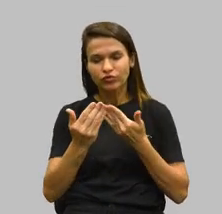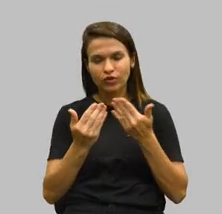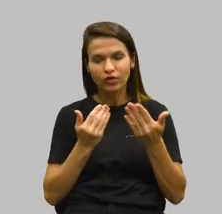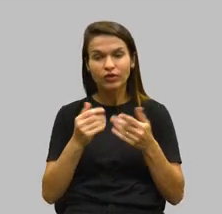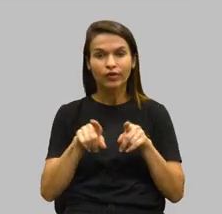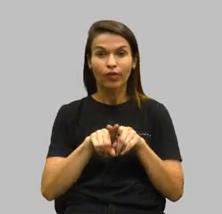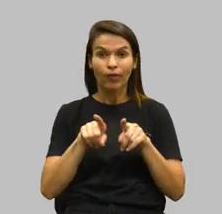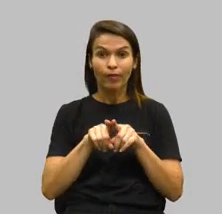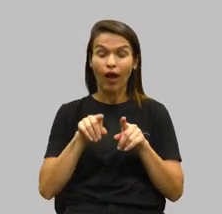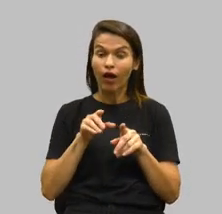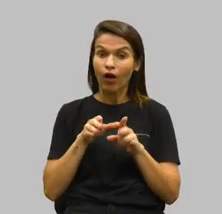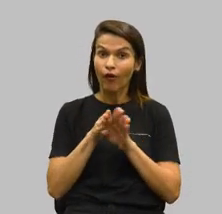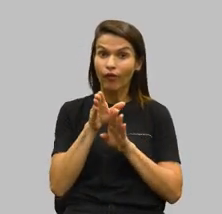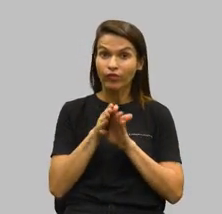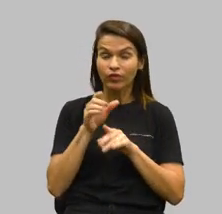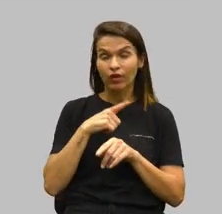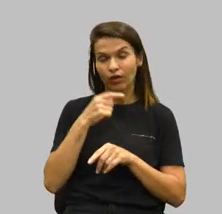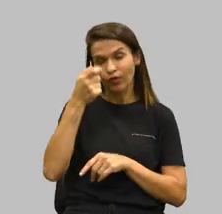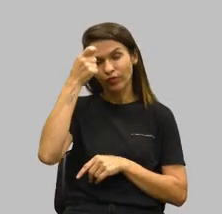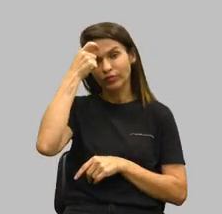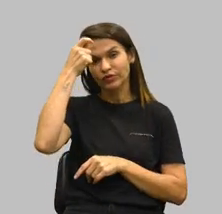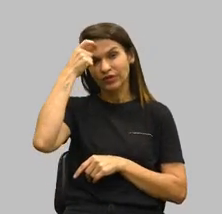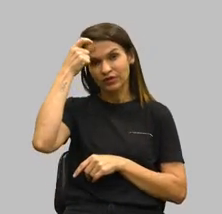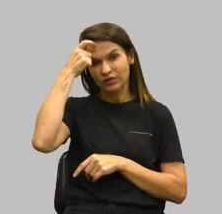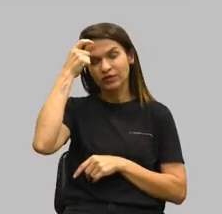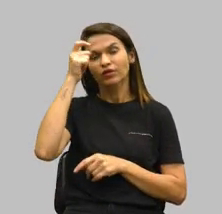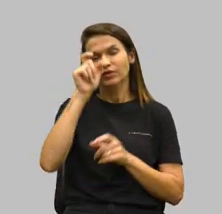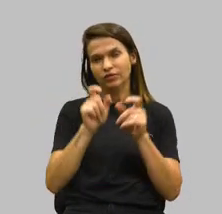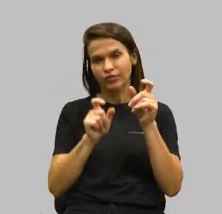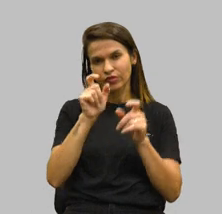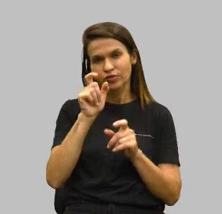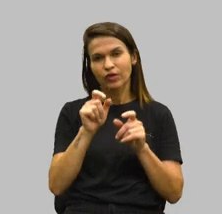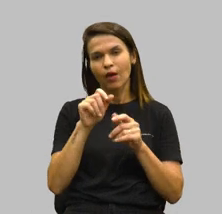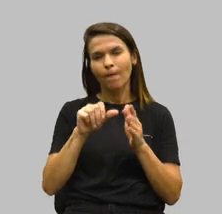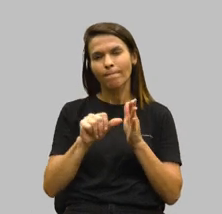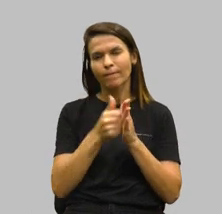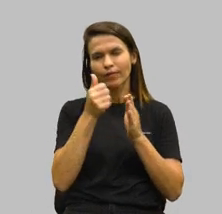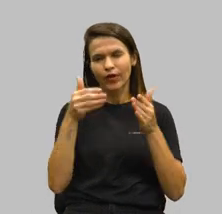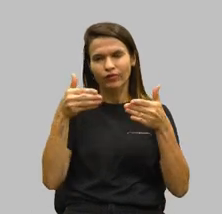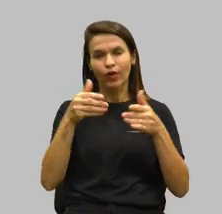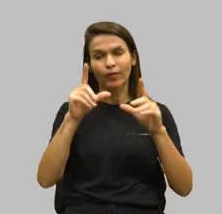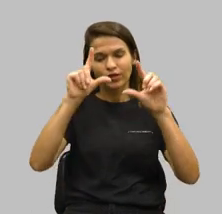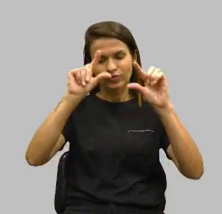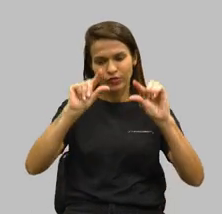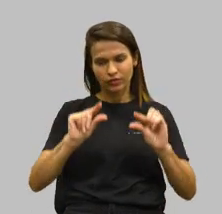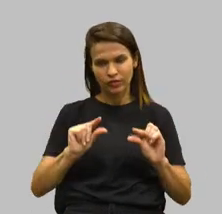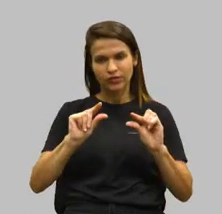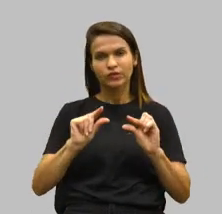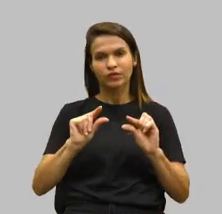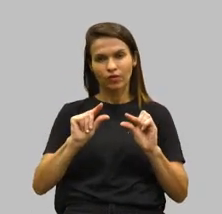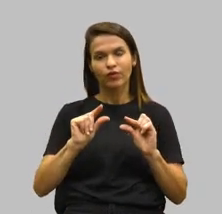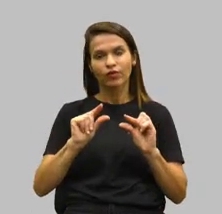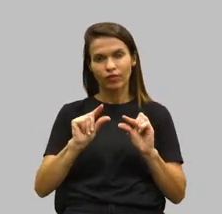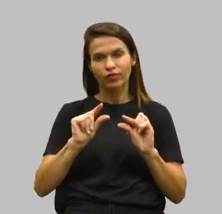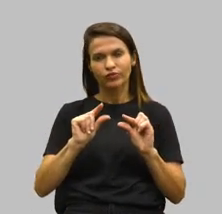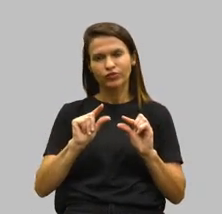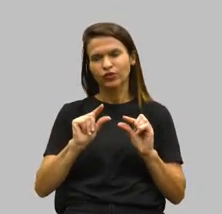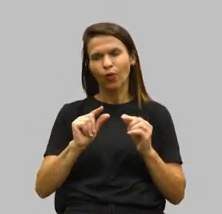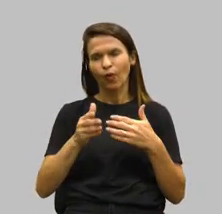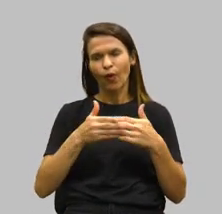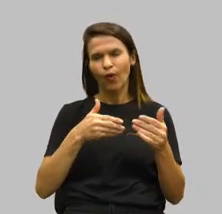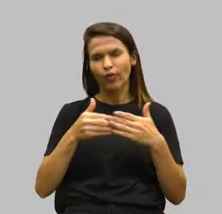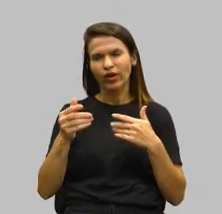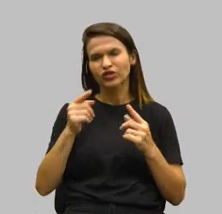pauta pois Nós acreditamos que a conscientização ela é o primeiro passo para diminuição dos índices de qualquer tipo